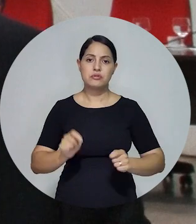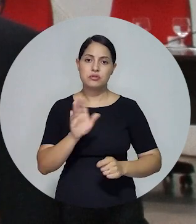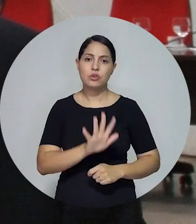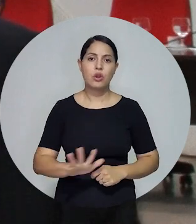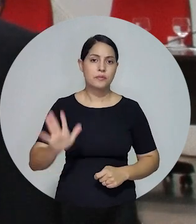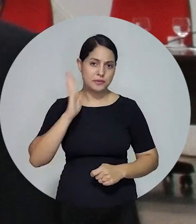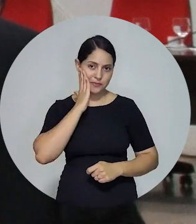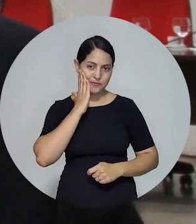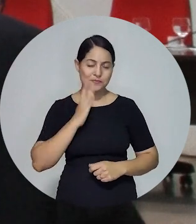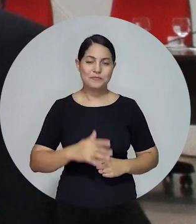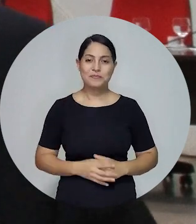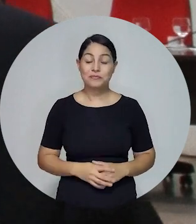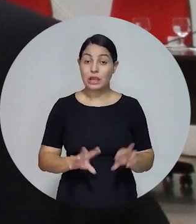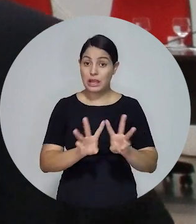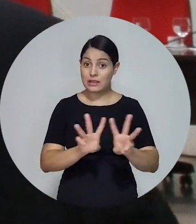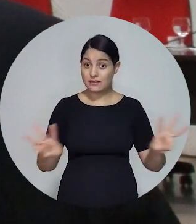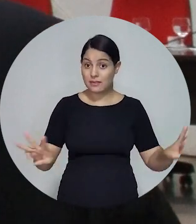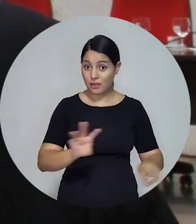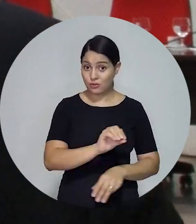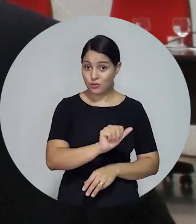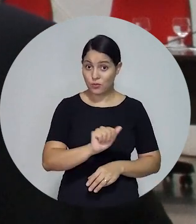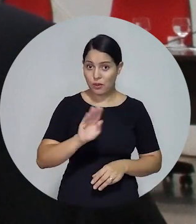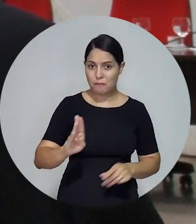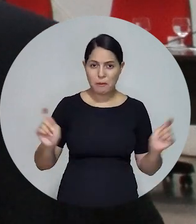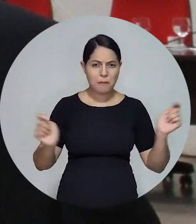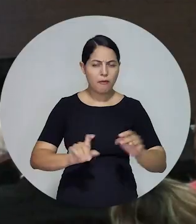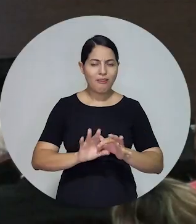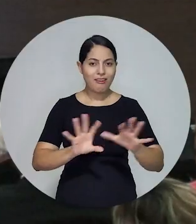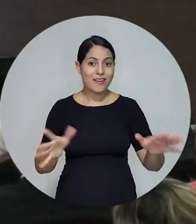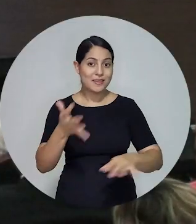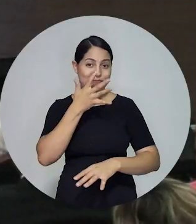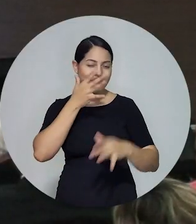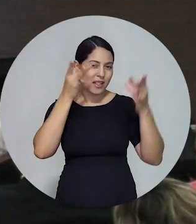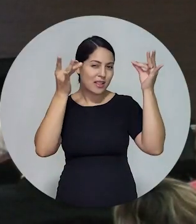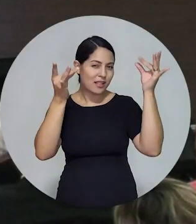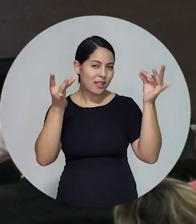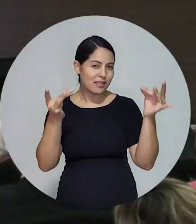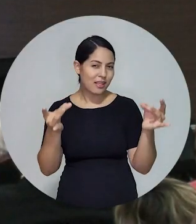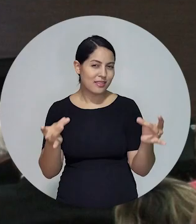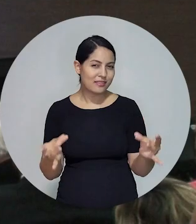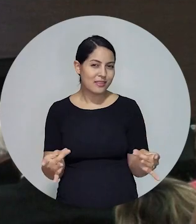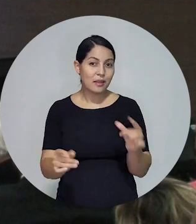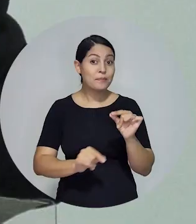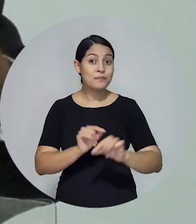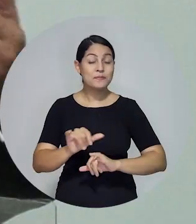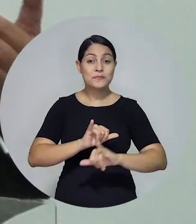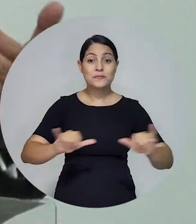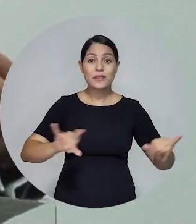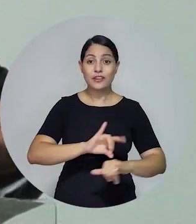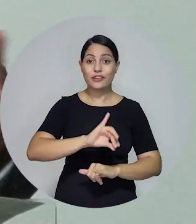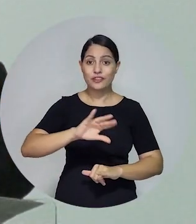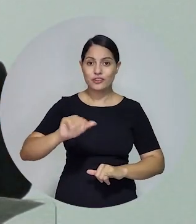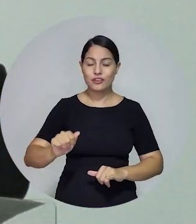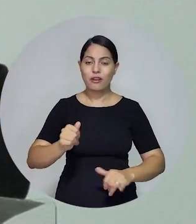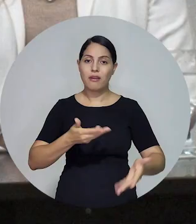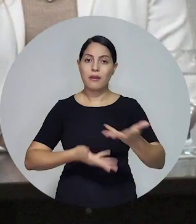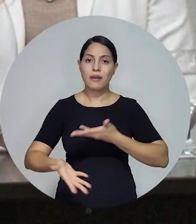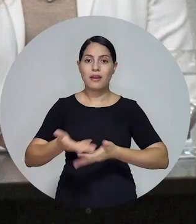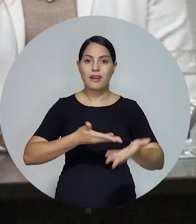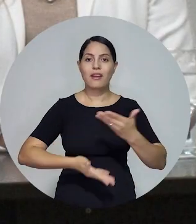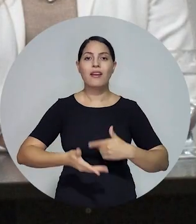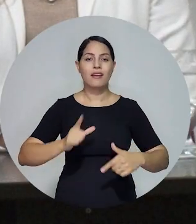trocamos muitas boas experiências para levar para o resto do Brasil. No site da Ordem dos Advogados do Brasil, você confere com